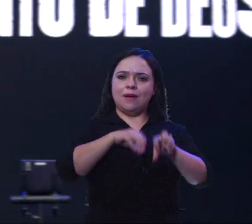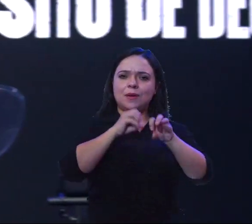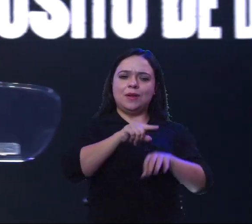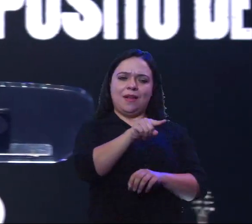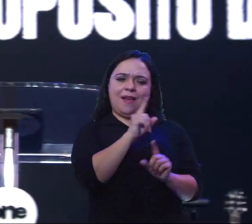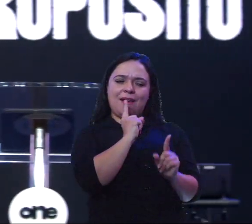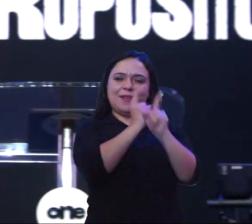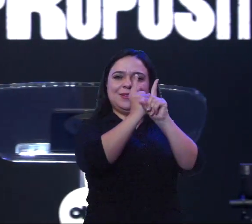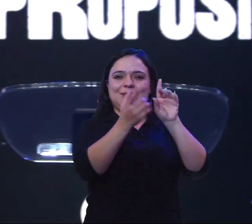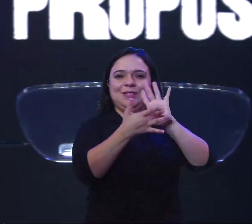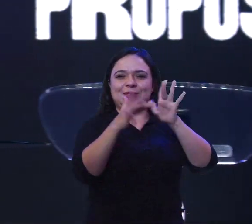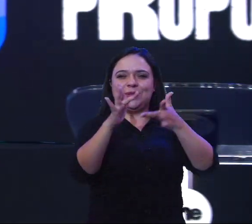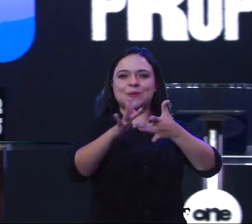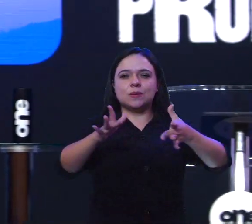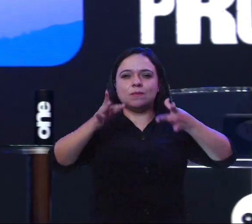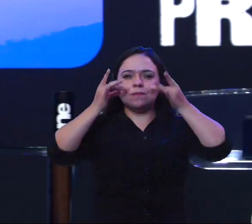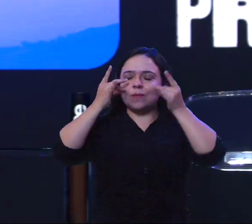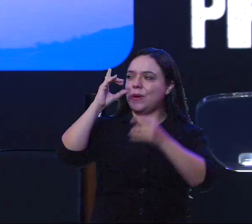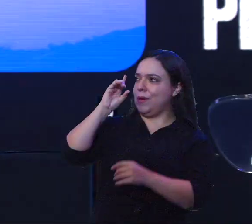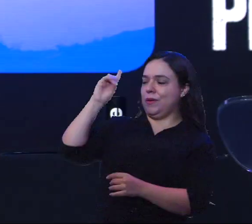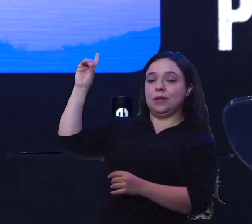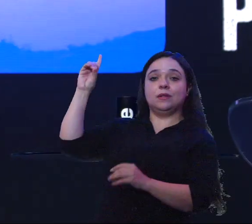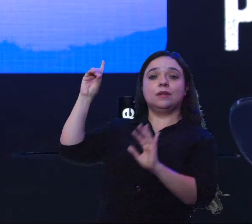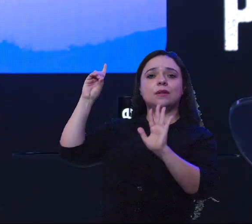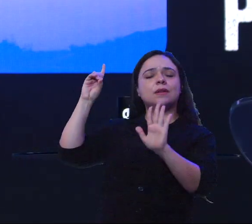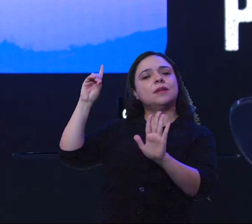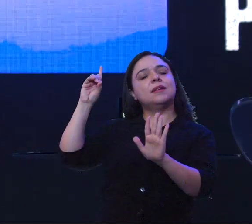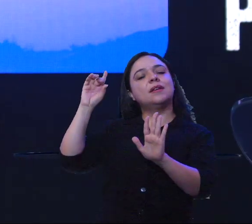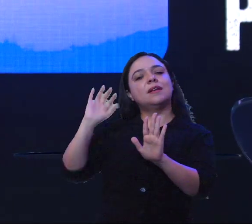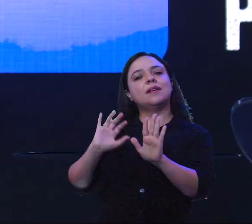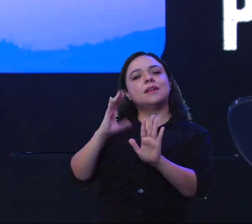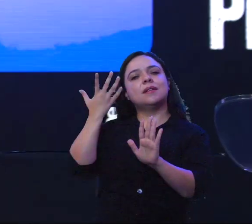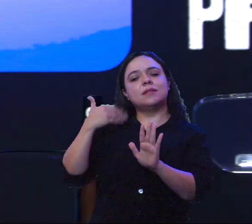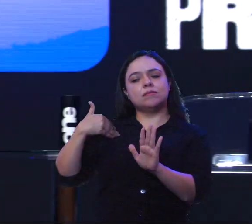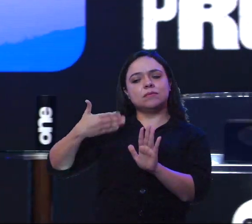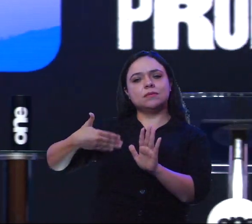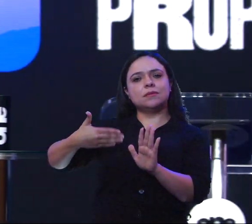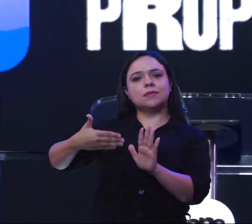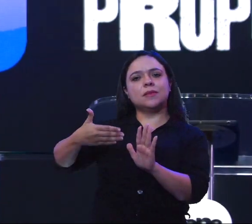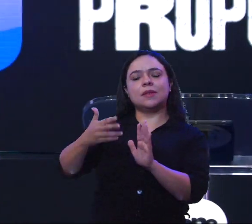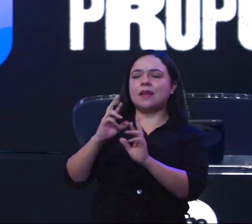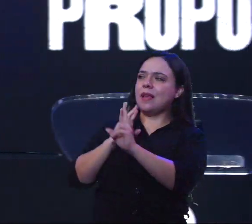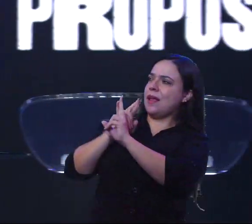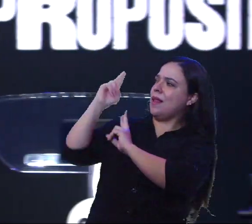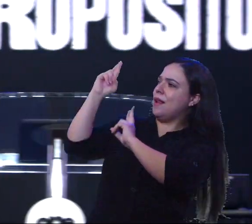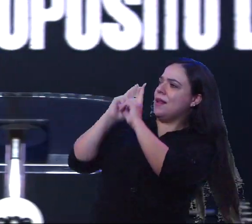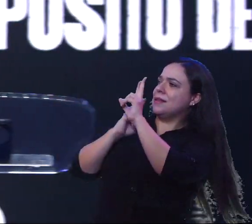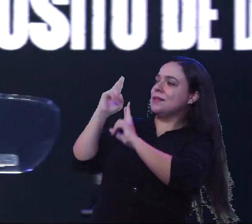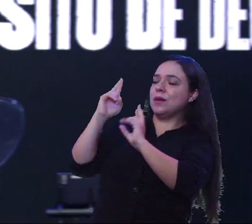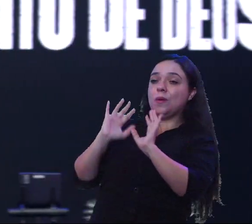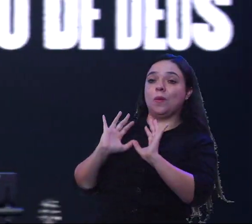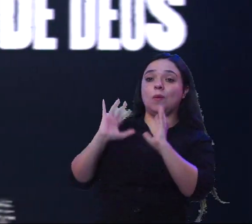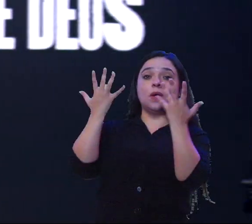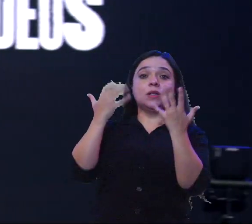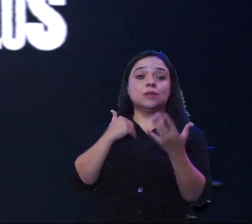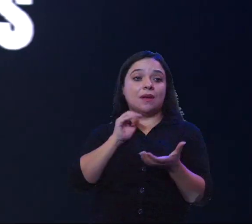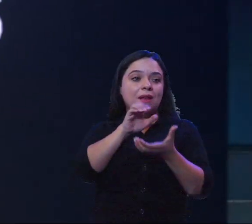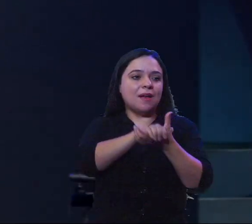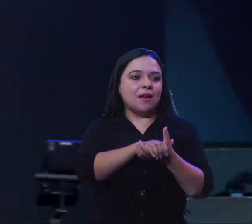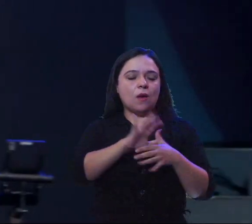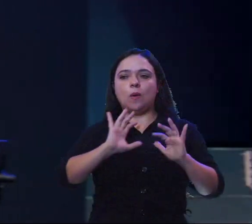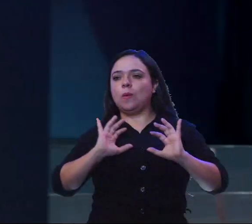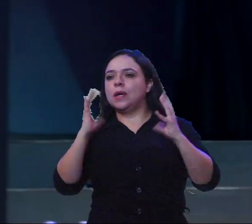ter encontros reais e pessoais com o Senhor. É aquele relacionamento que eu tanto esperei, mas quando acontecer, Senhor,